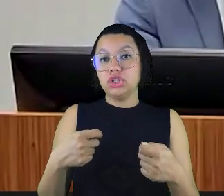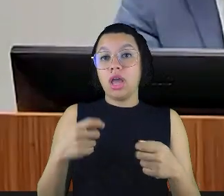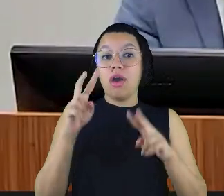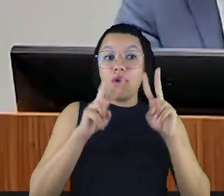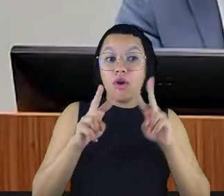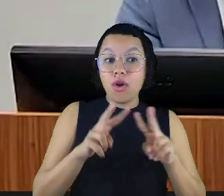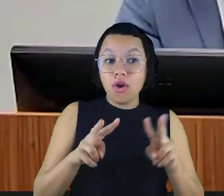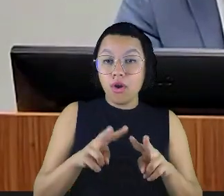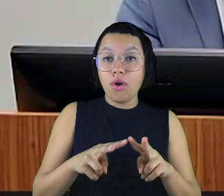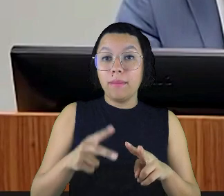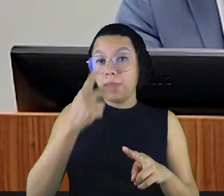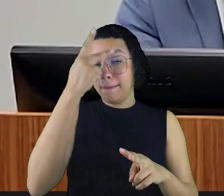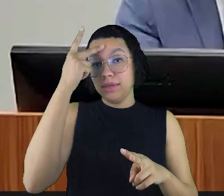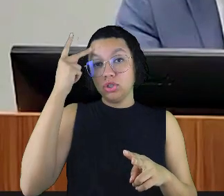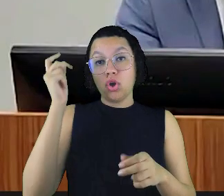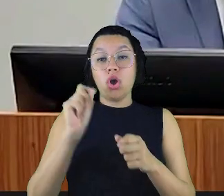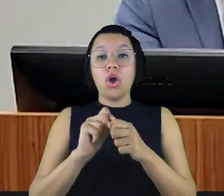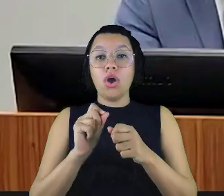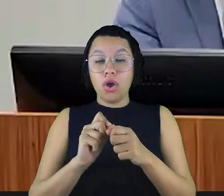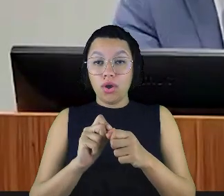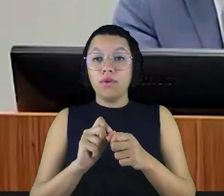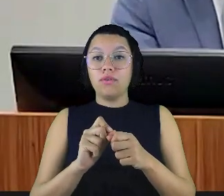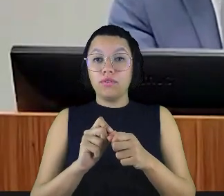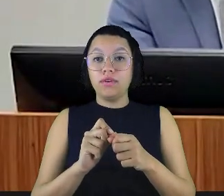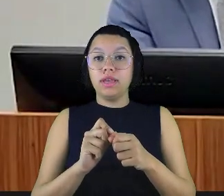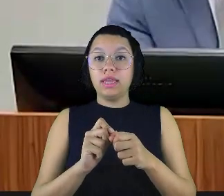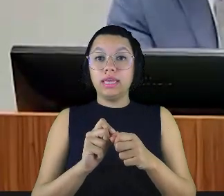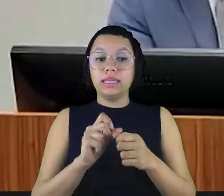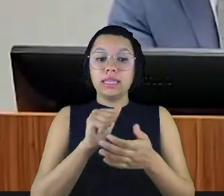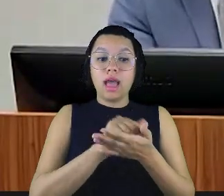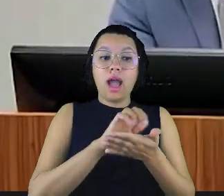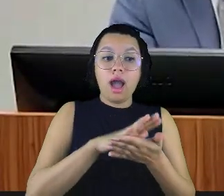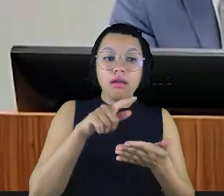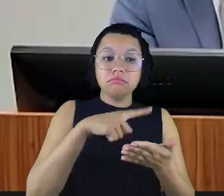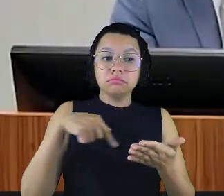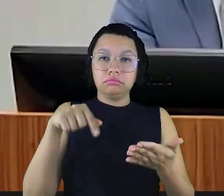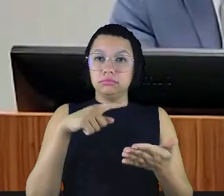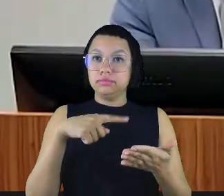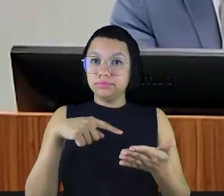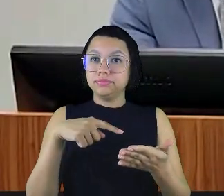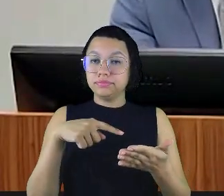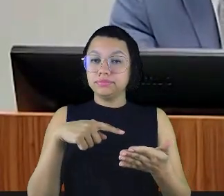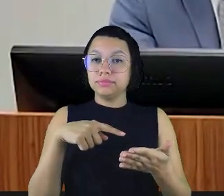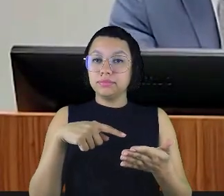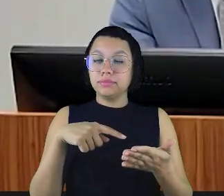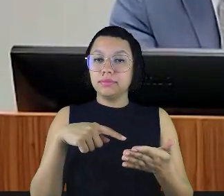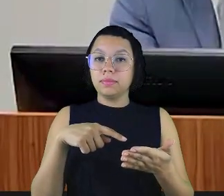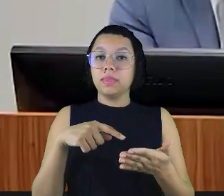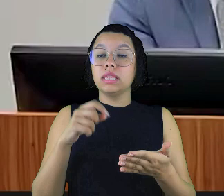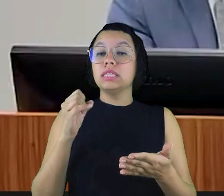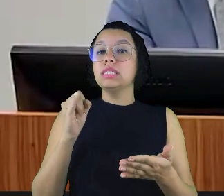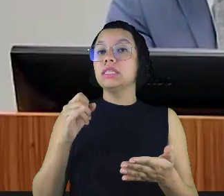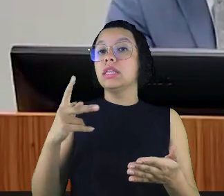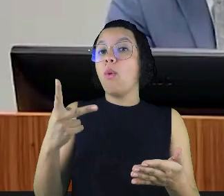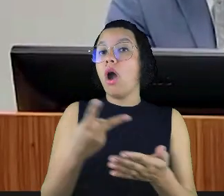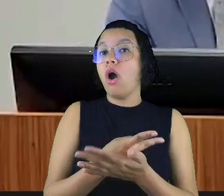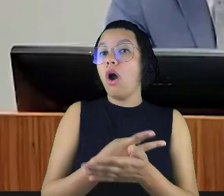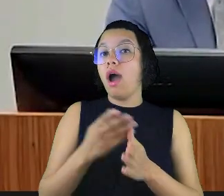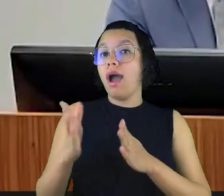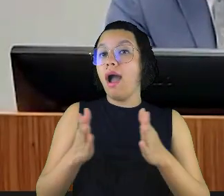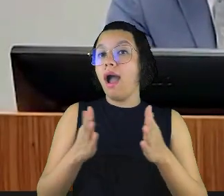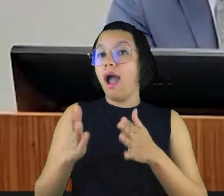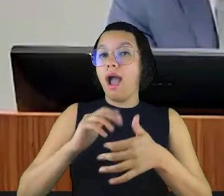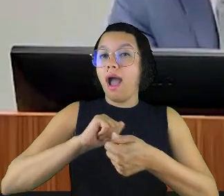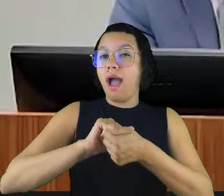do auto de infração. Se isso não acontecer em tempo